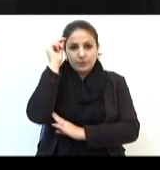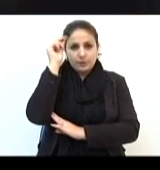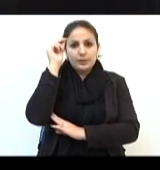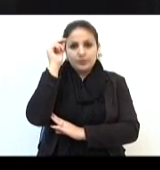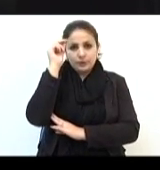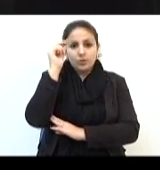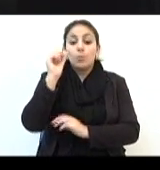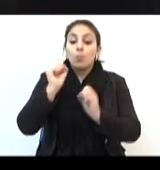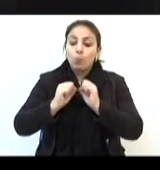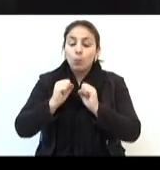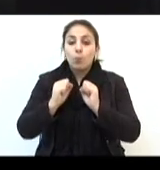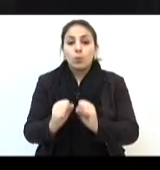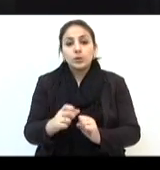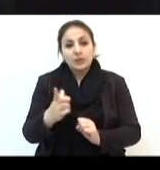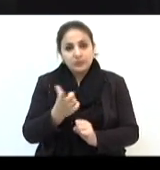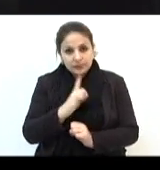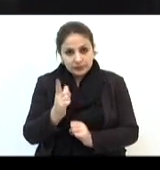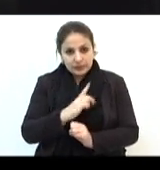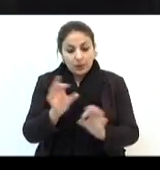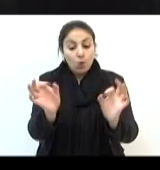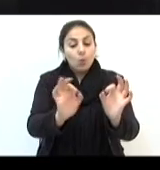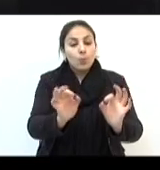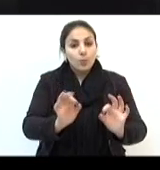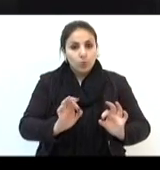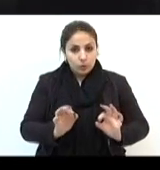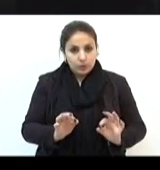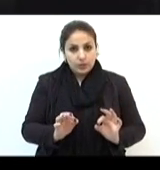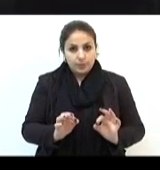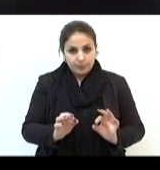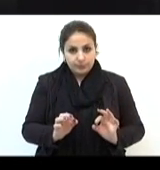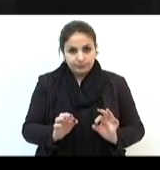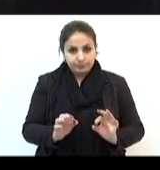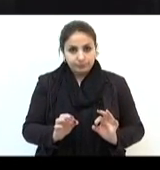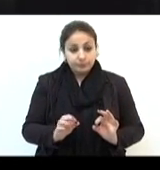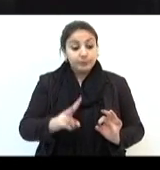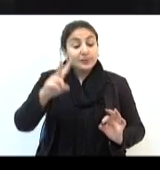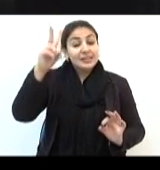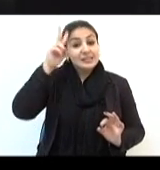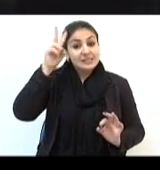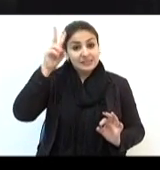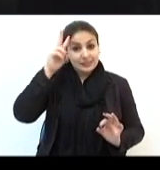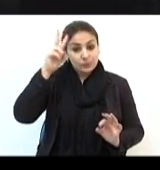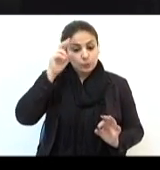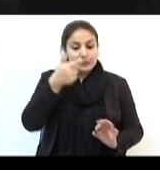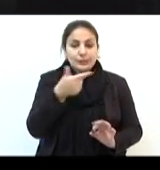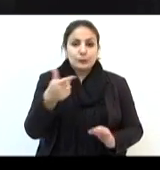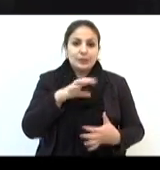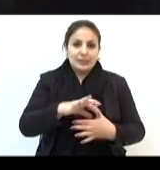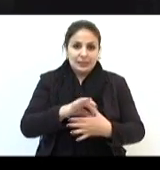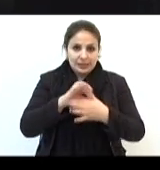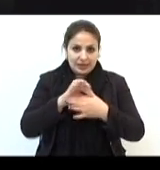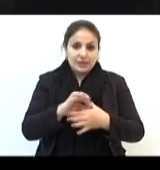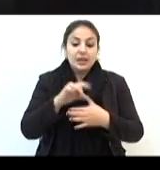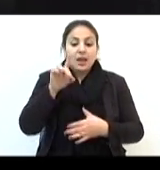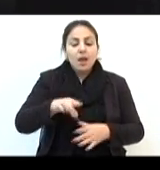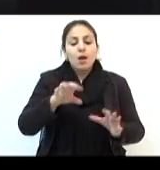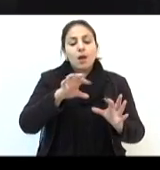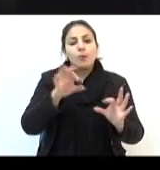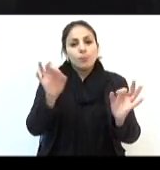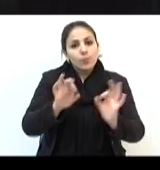pudesse aderir ao programa intitulado Segunda Sem Carne, que é um programa nacional